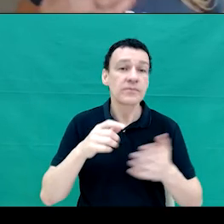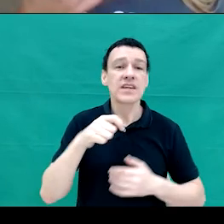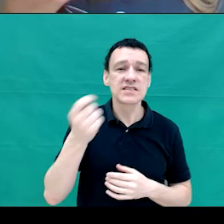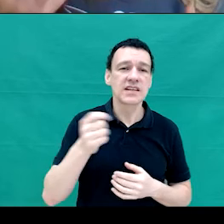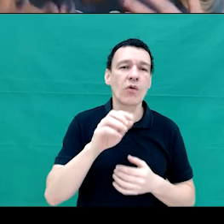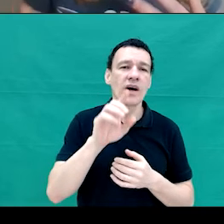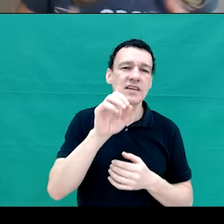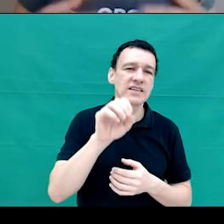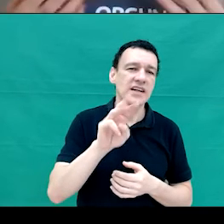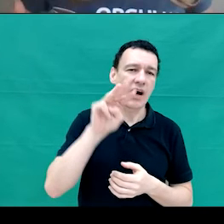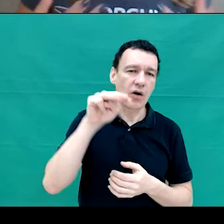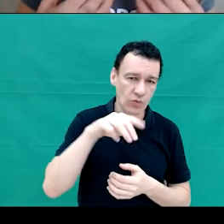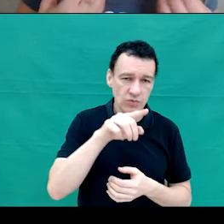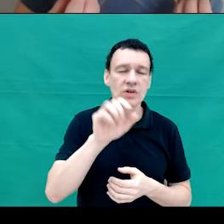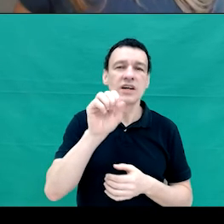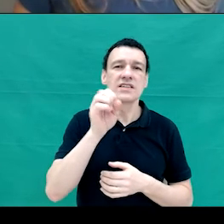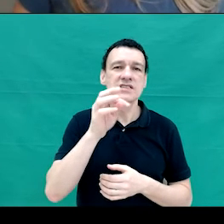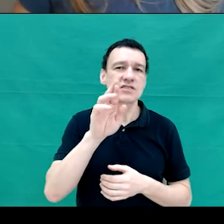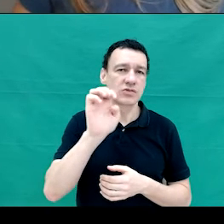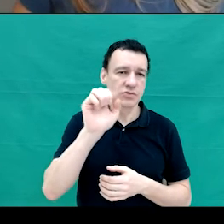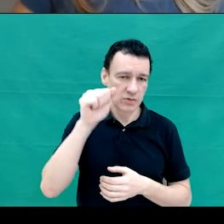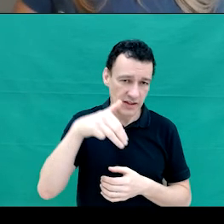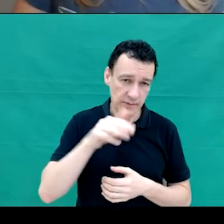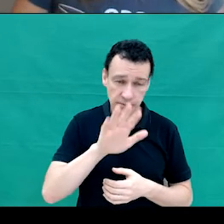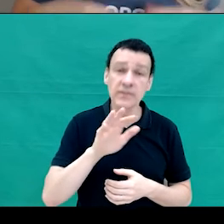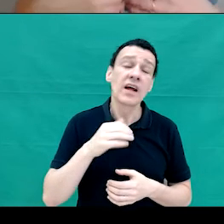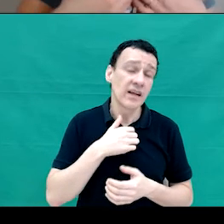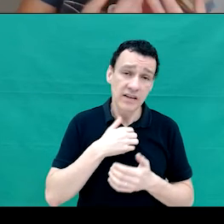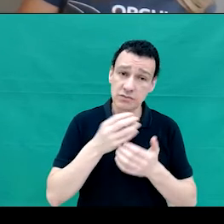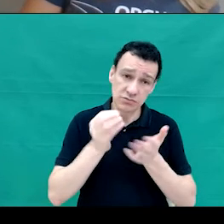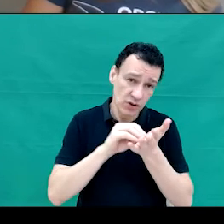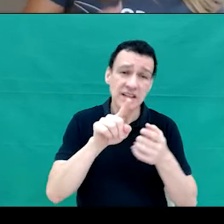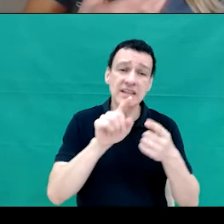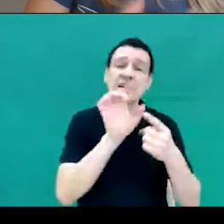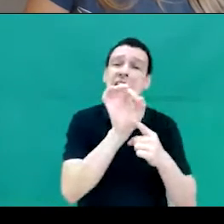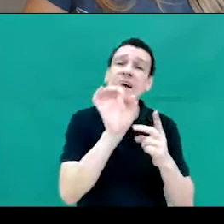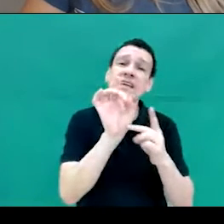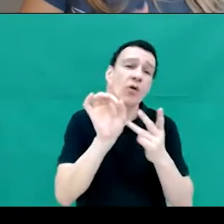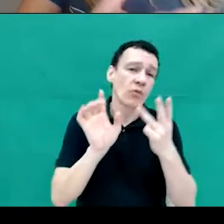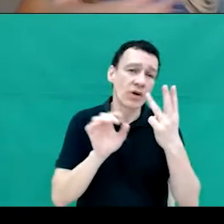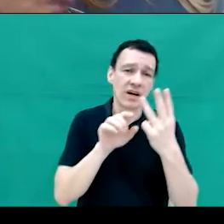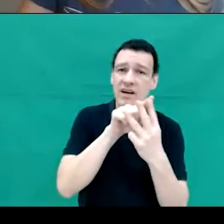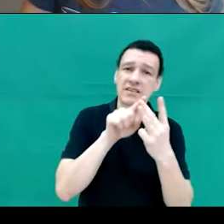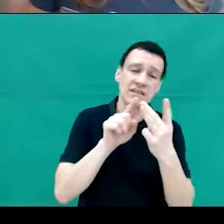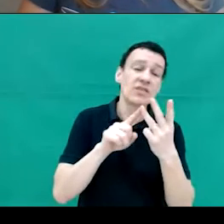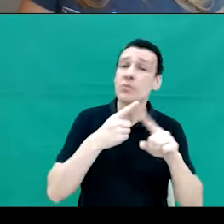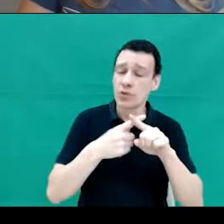Kanban, Scrum, Scrumban, porque não existe bala de prata. Você pode adequar, adaptar ao